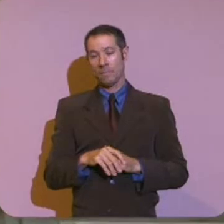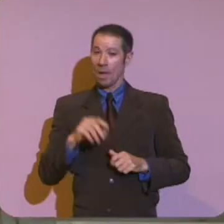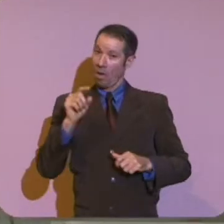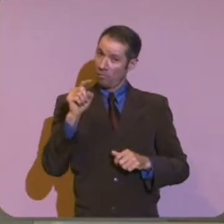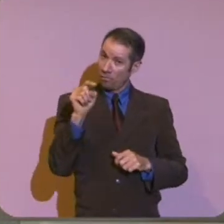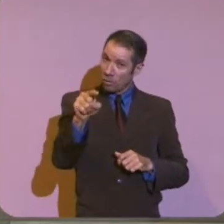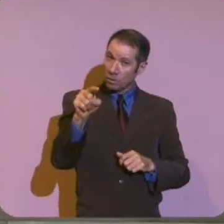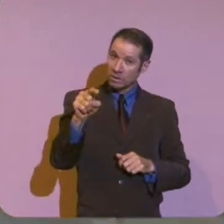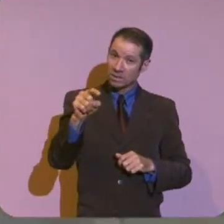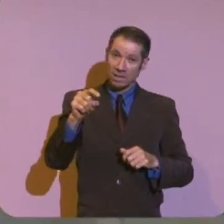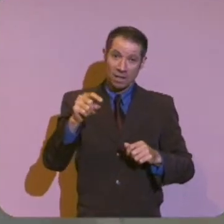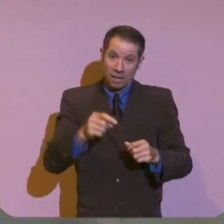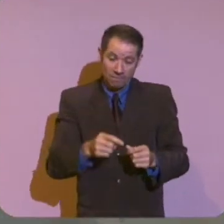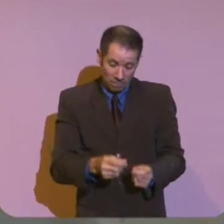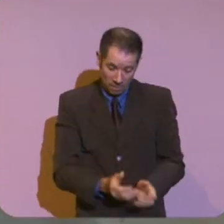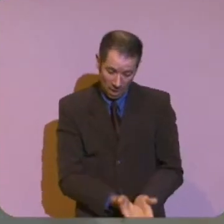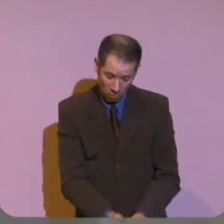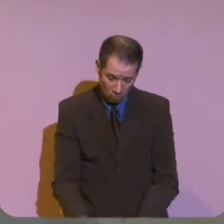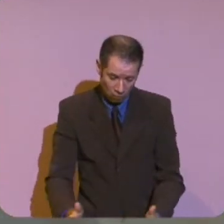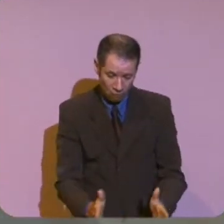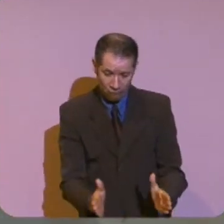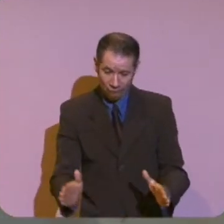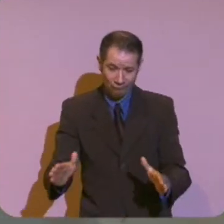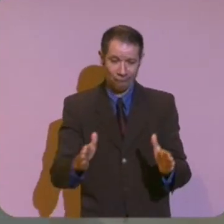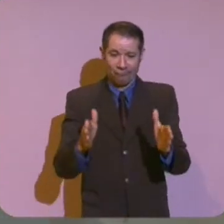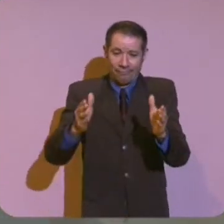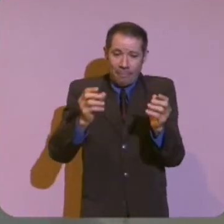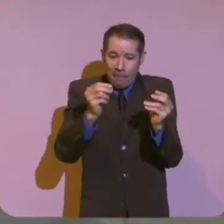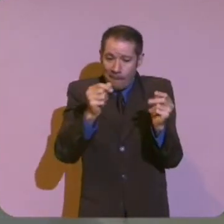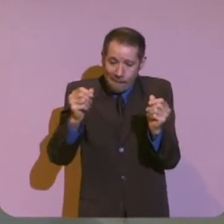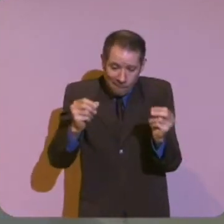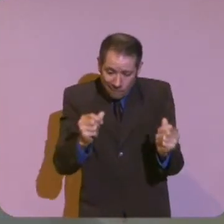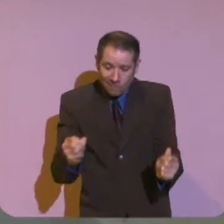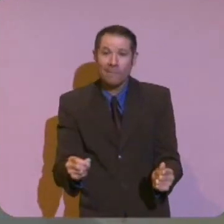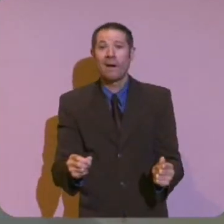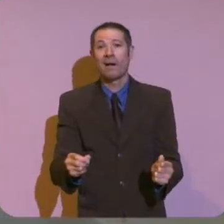você é só barro na mão do oleiro.